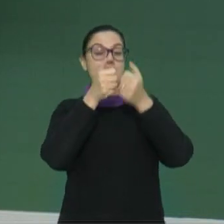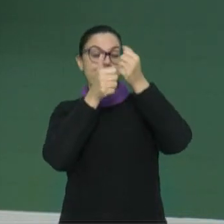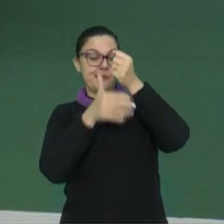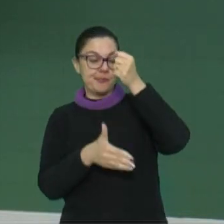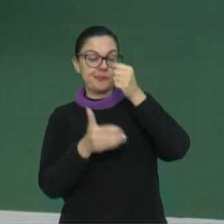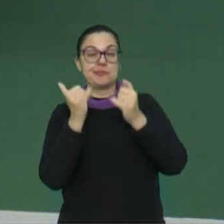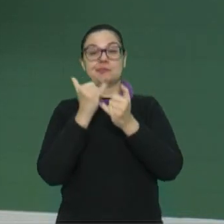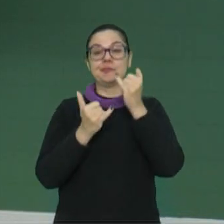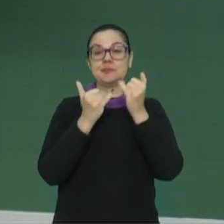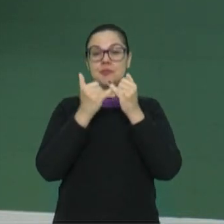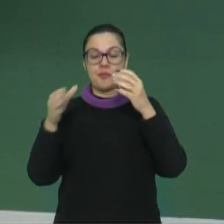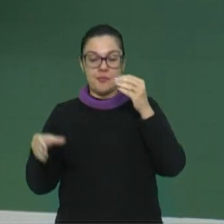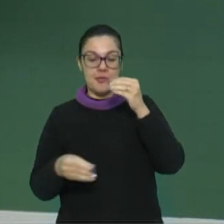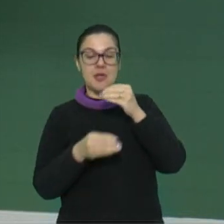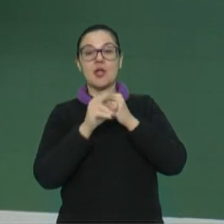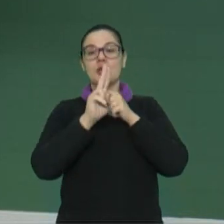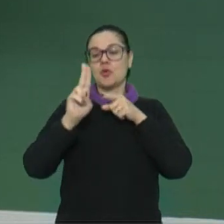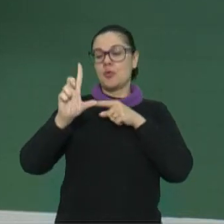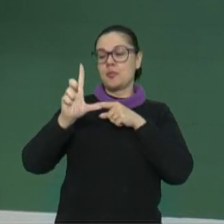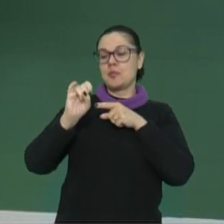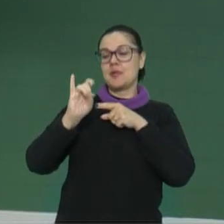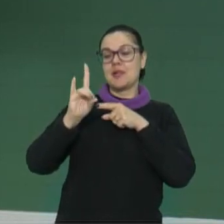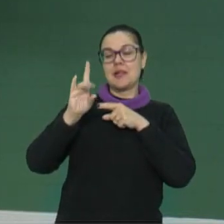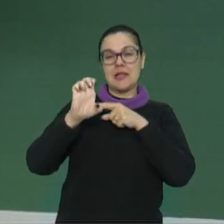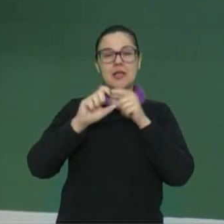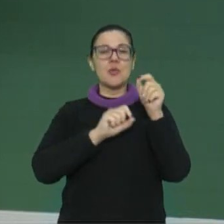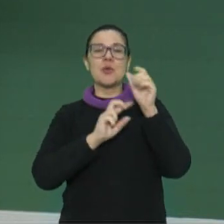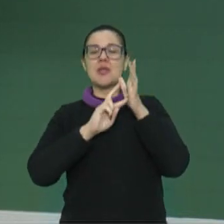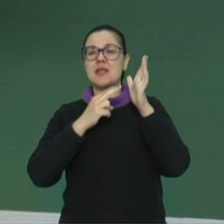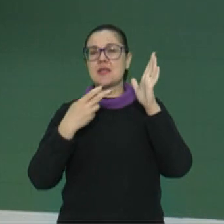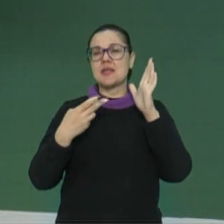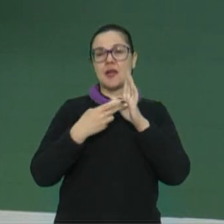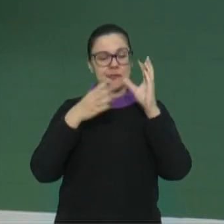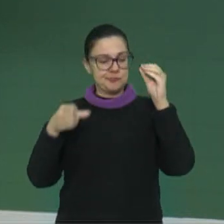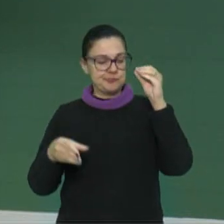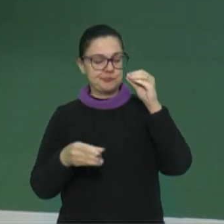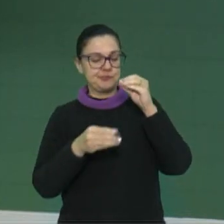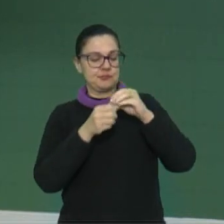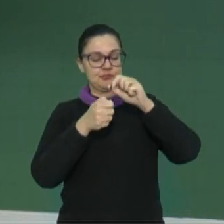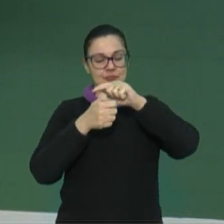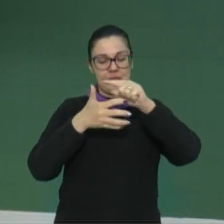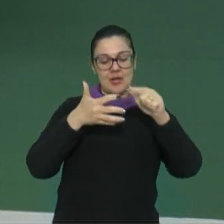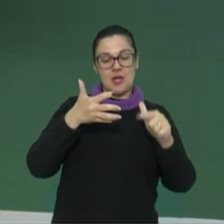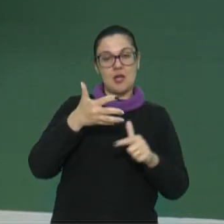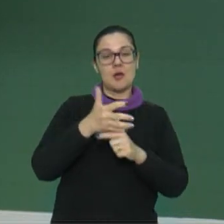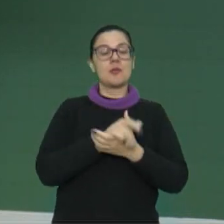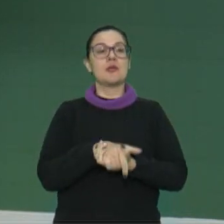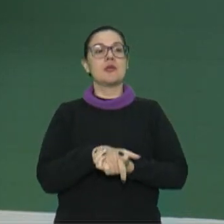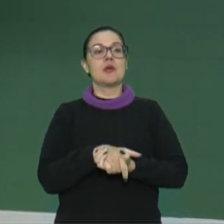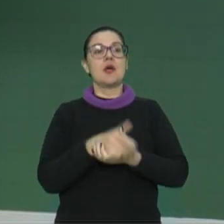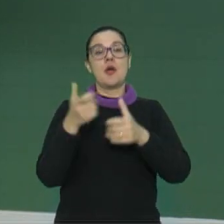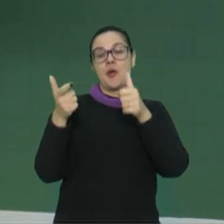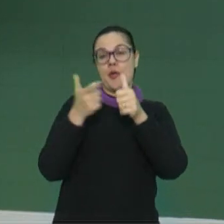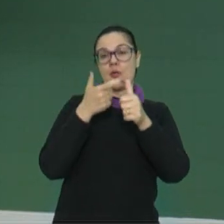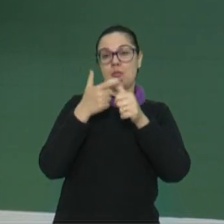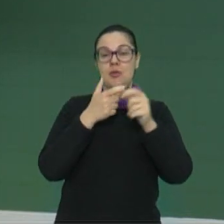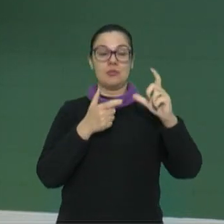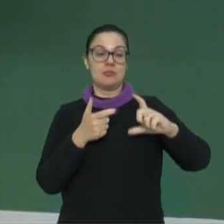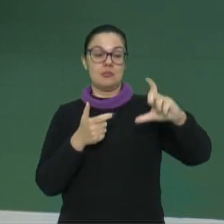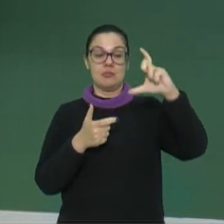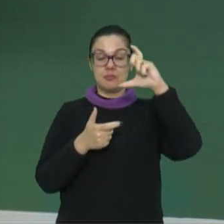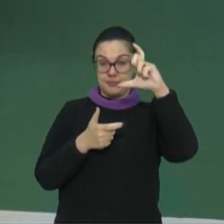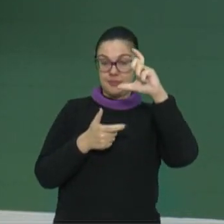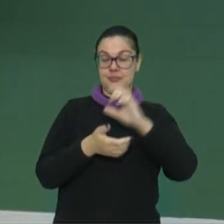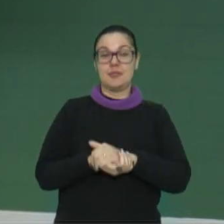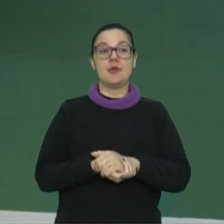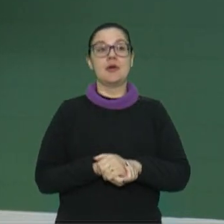sentido de possuírem lead, de trazerem elementos aí de um lead, que é o primeiro parágrafo da notícia.